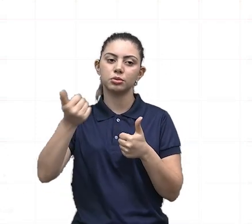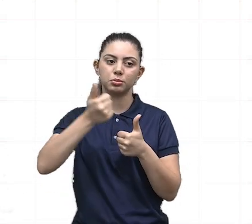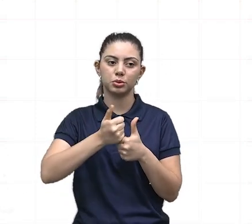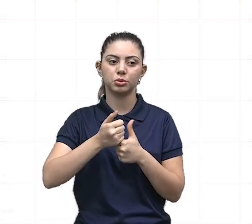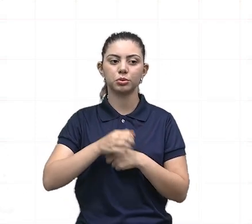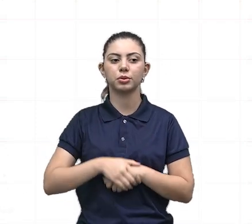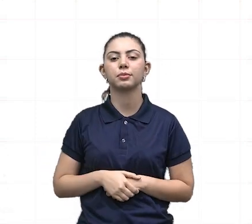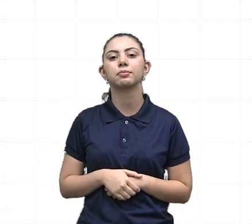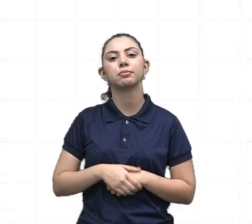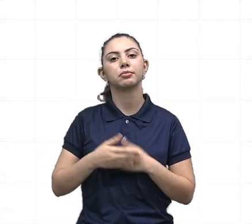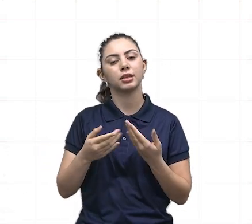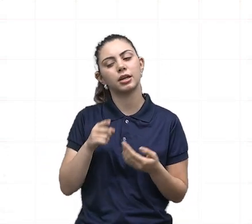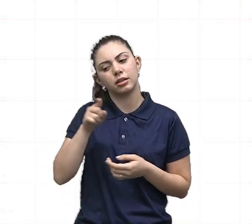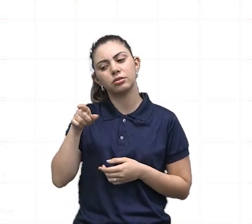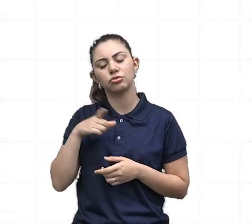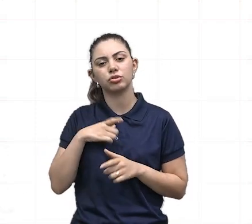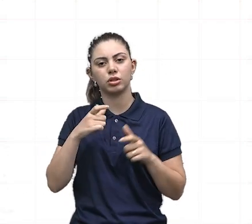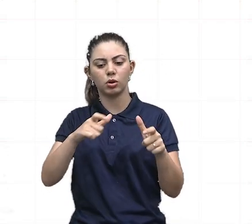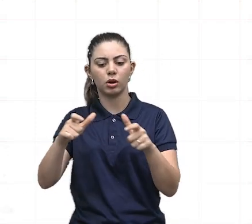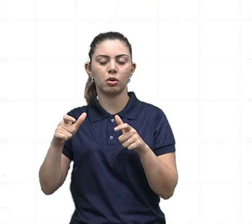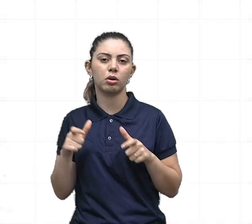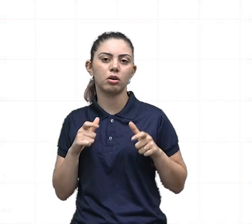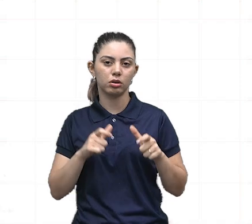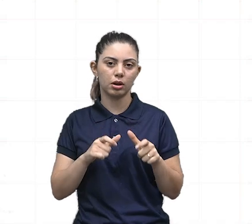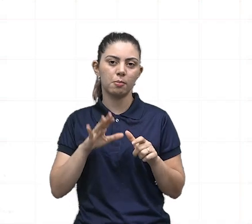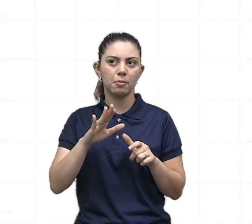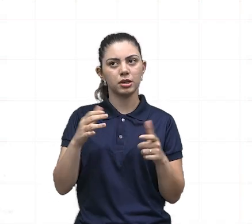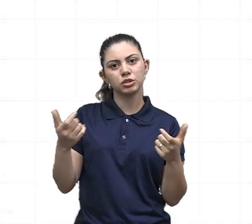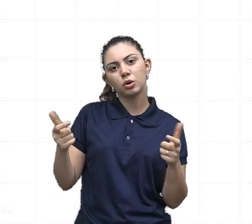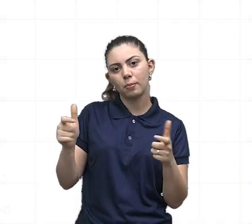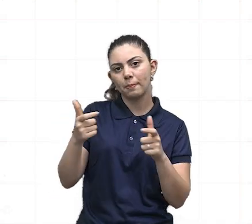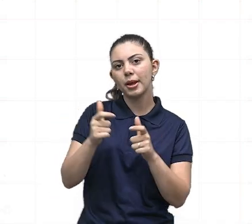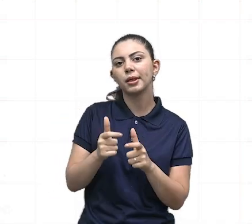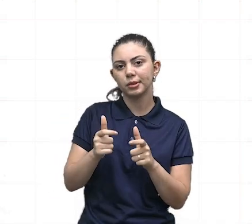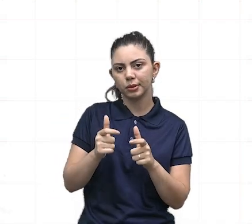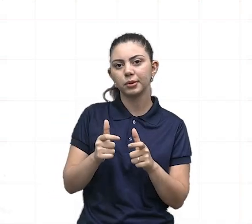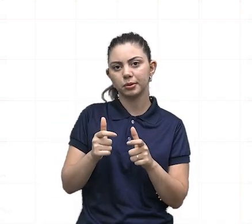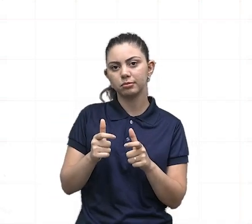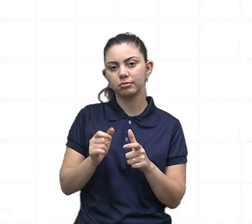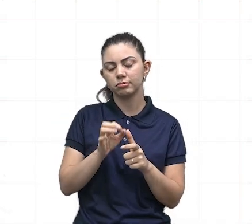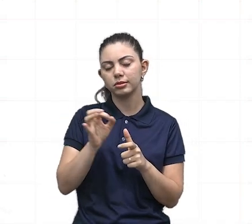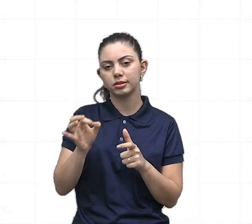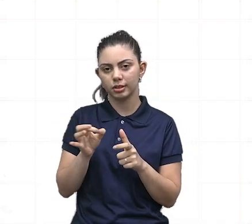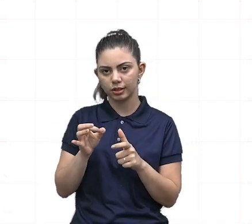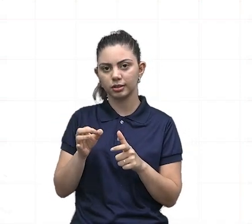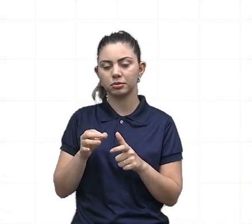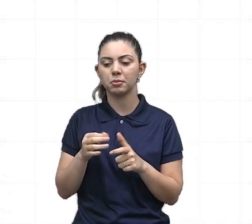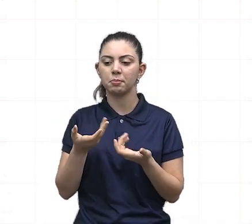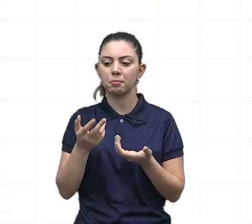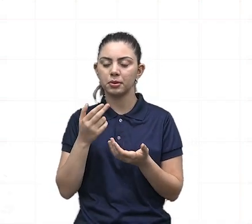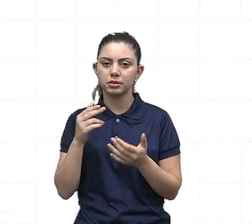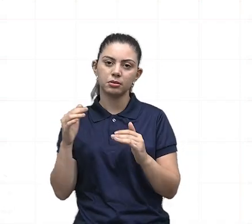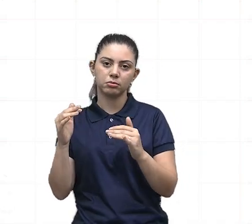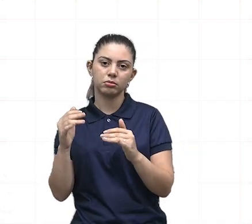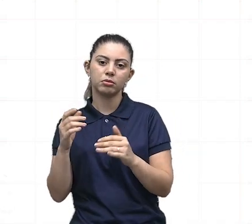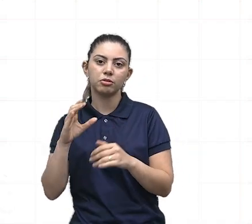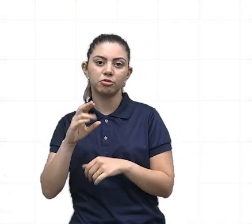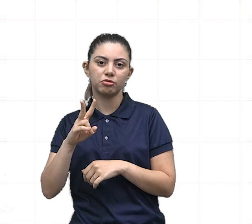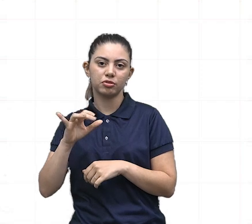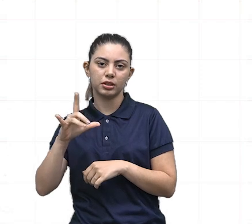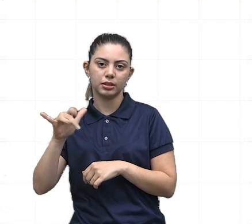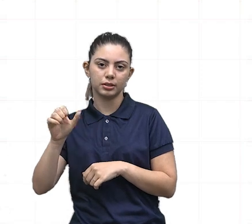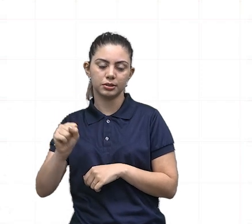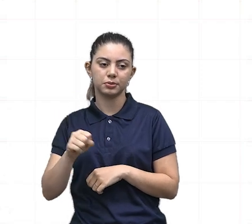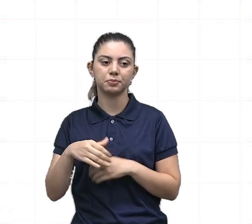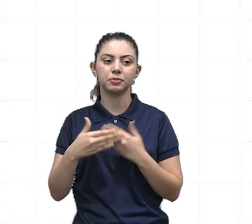Também possuíam terras, mas em proporções menores, né, do tamanho, então, aí de vilas, por isso viscondes.